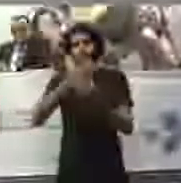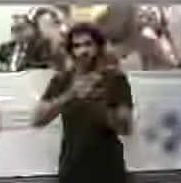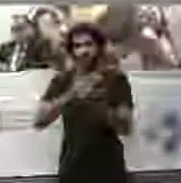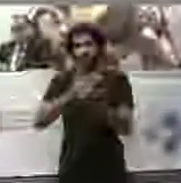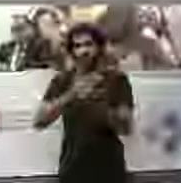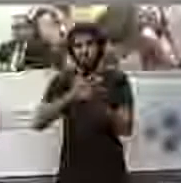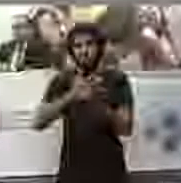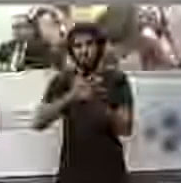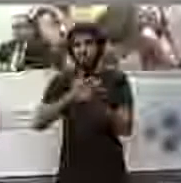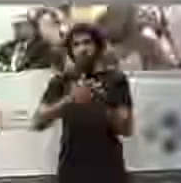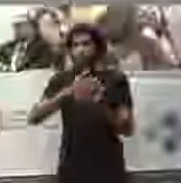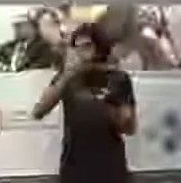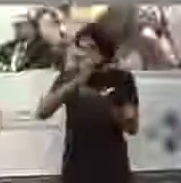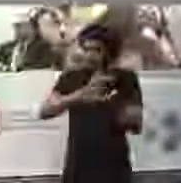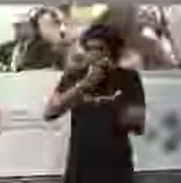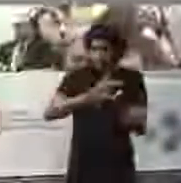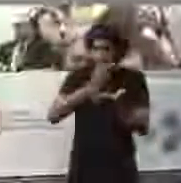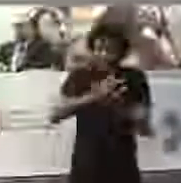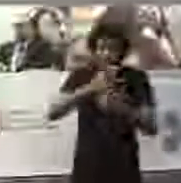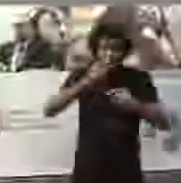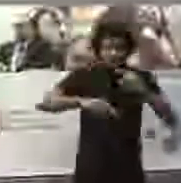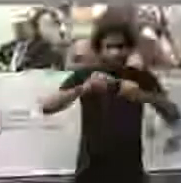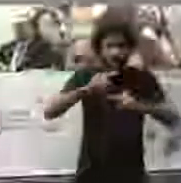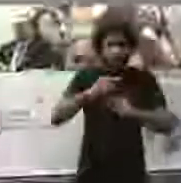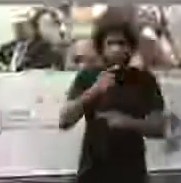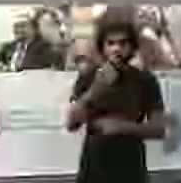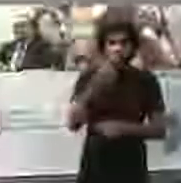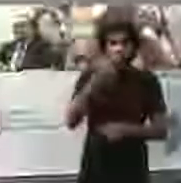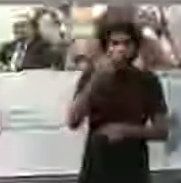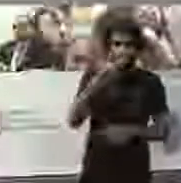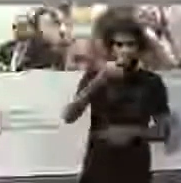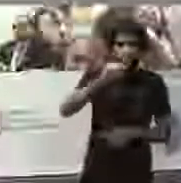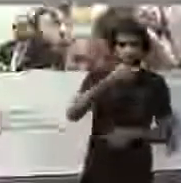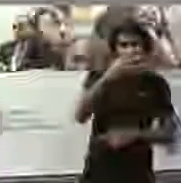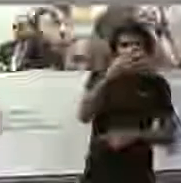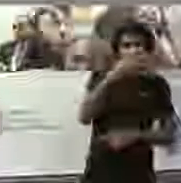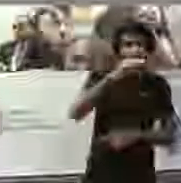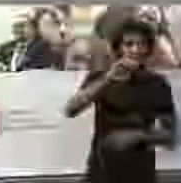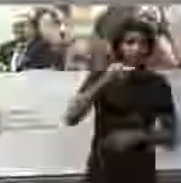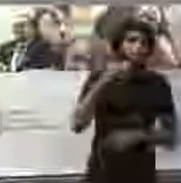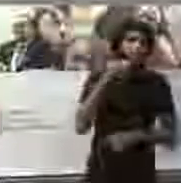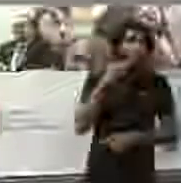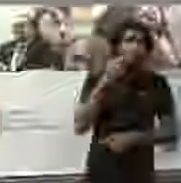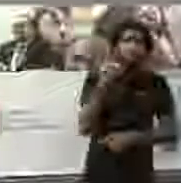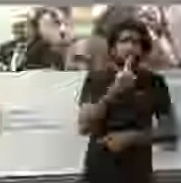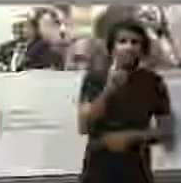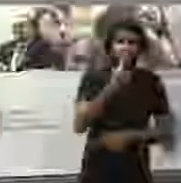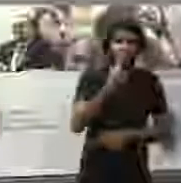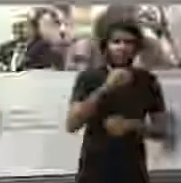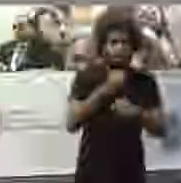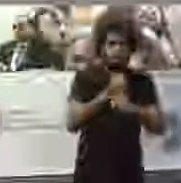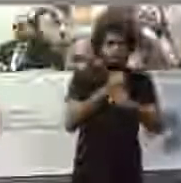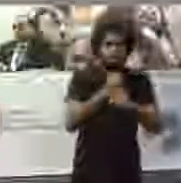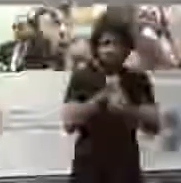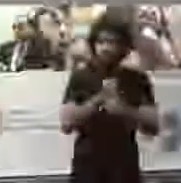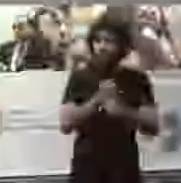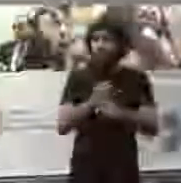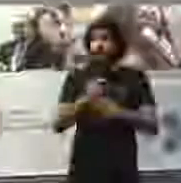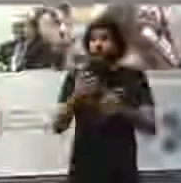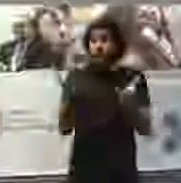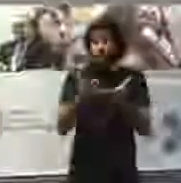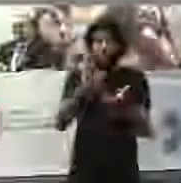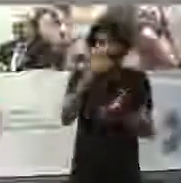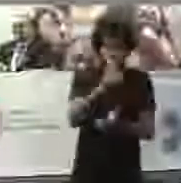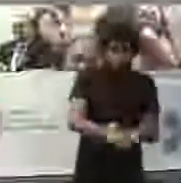contratamos o mesmo objeto por 2.4 milhões de reais por ano e agora nós recontratamos esse mesmo objeto esse ano por um ponto